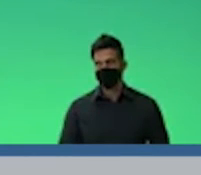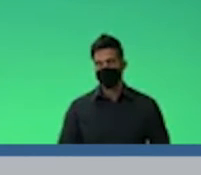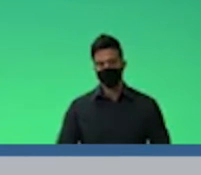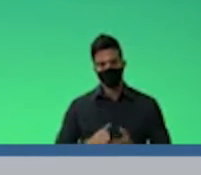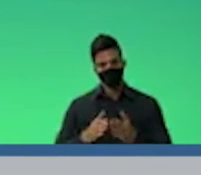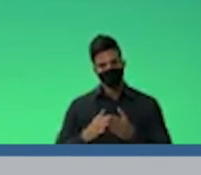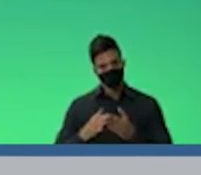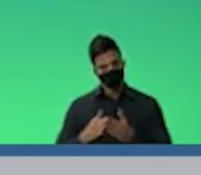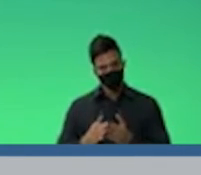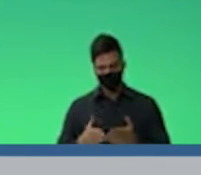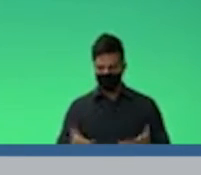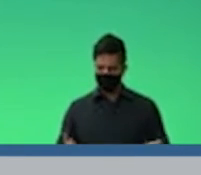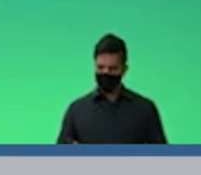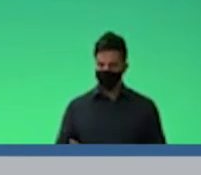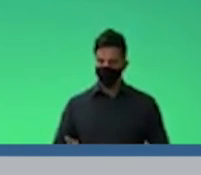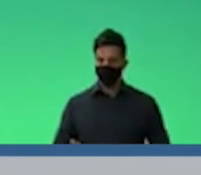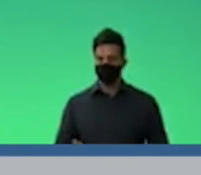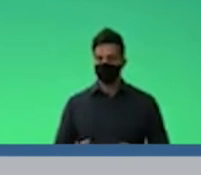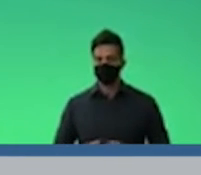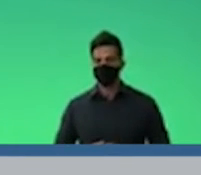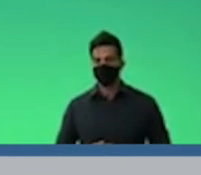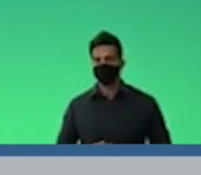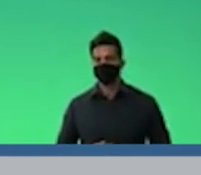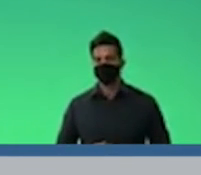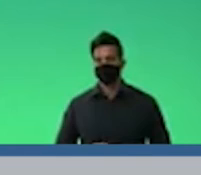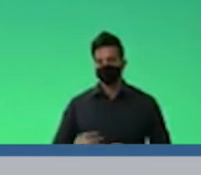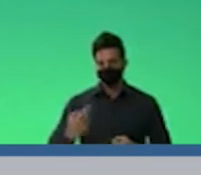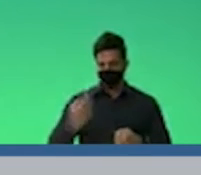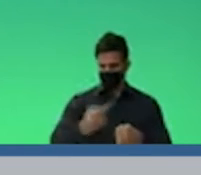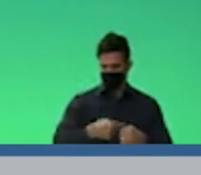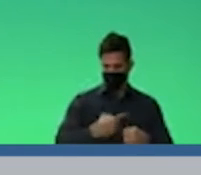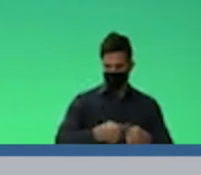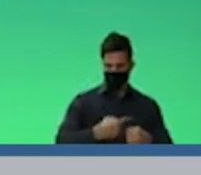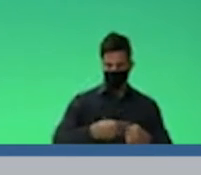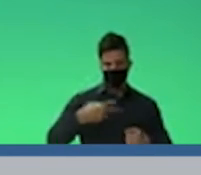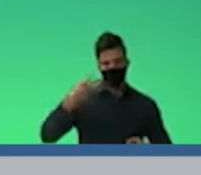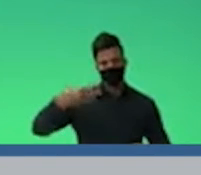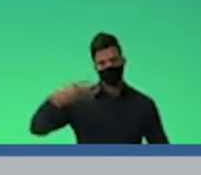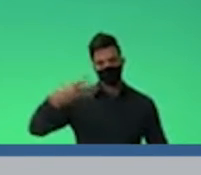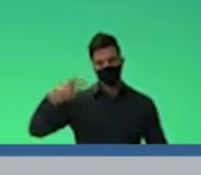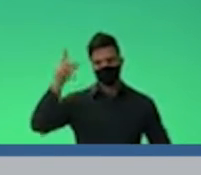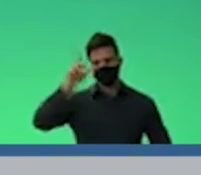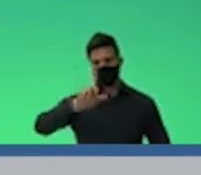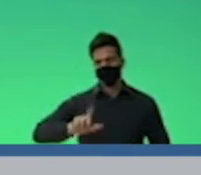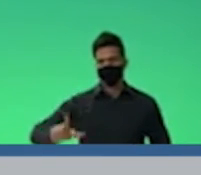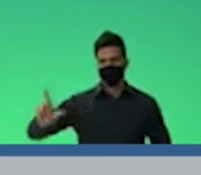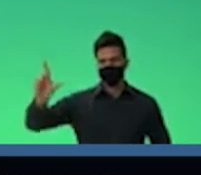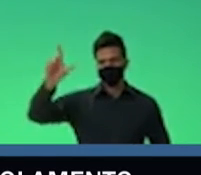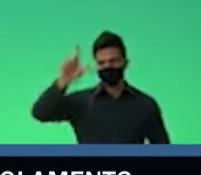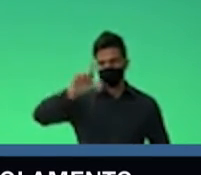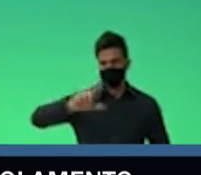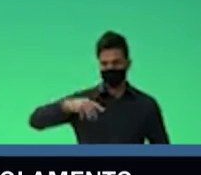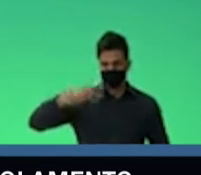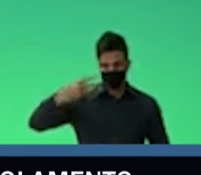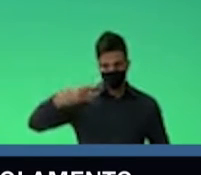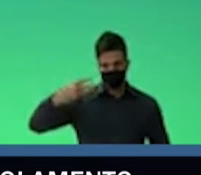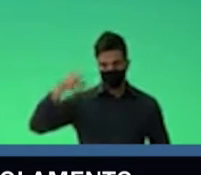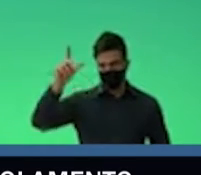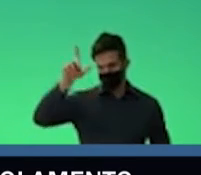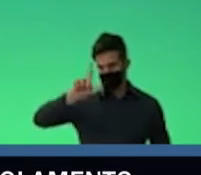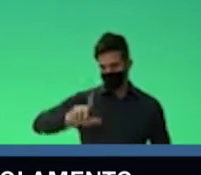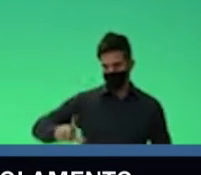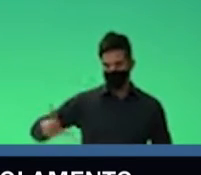Apelo especial ao município de Três Lagoas. Município de Três Lagoas e os munícipes de Três